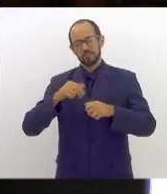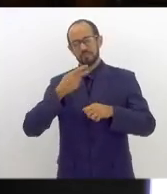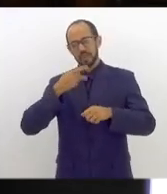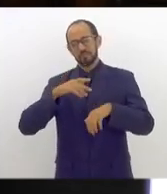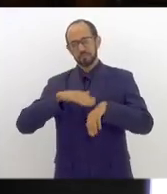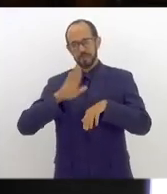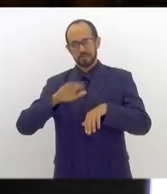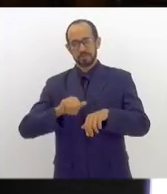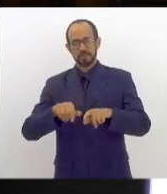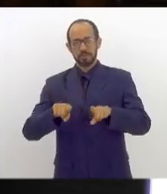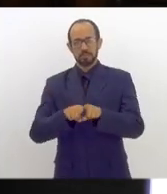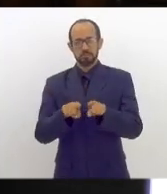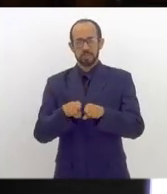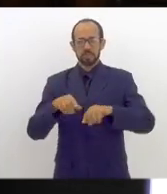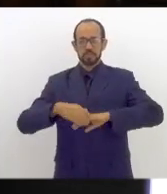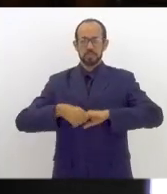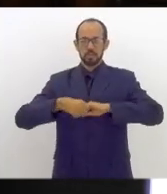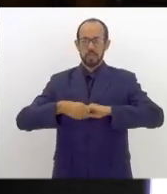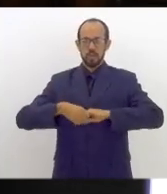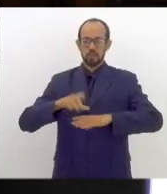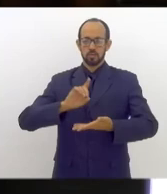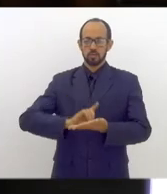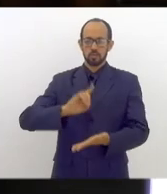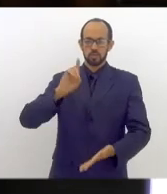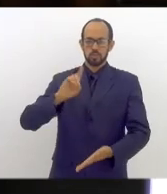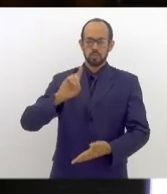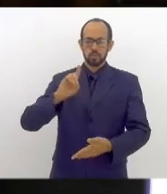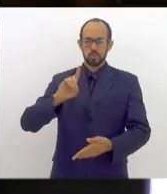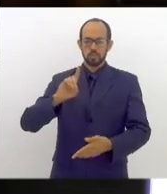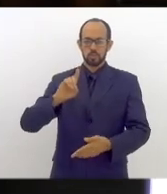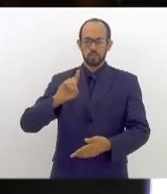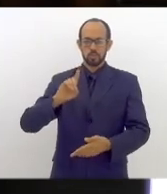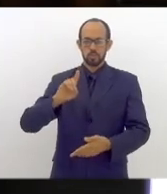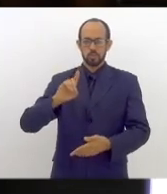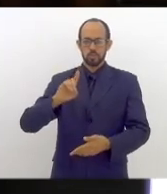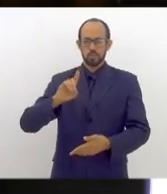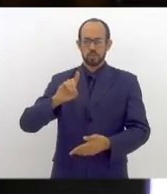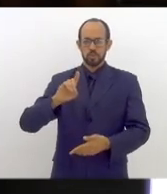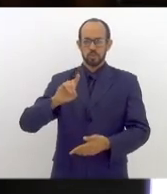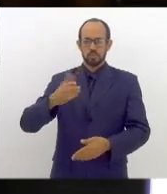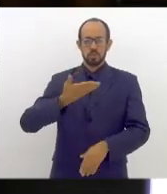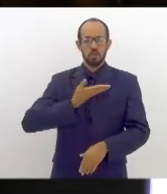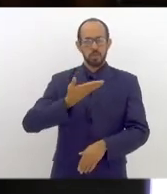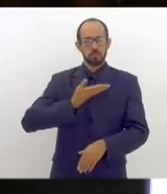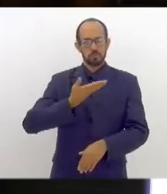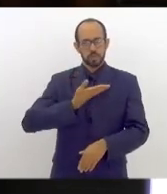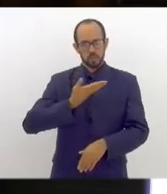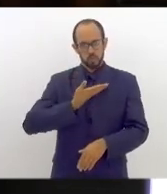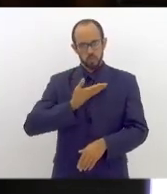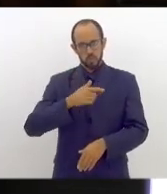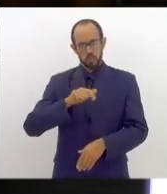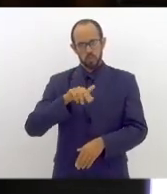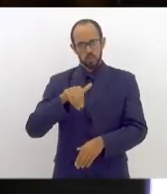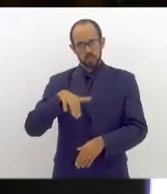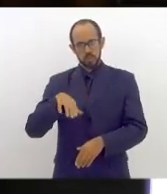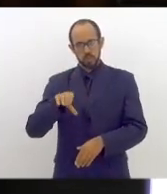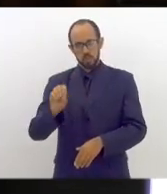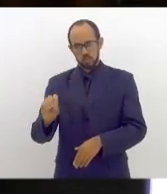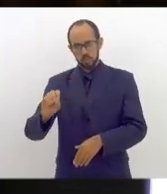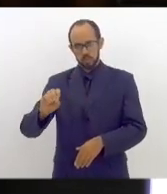saudar Dr é meu grande amigo Luciano Barreto